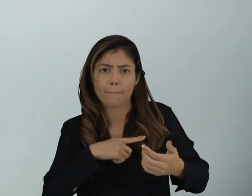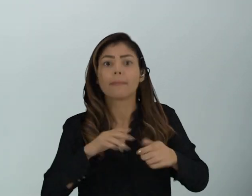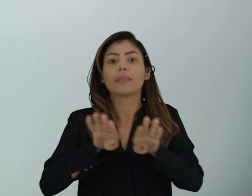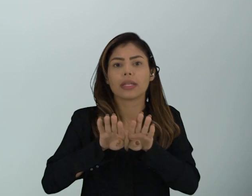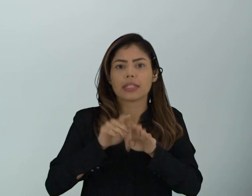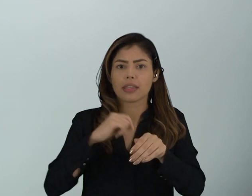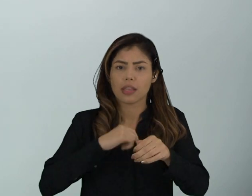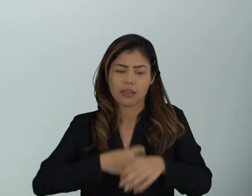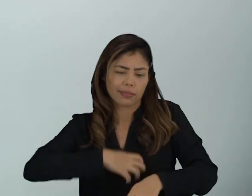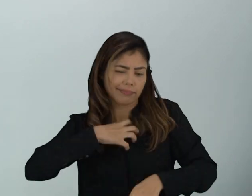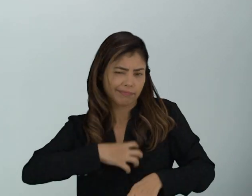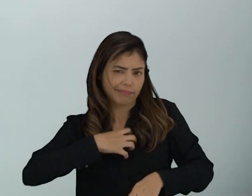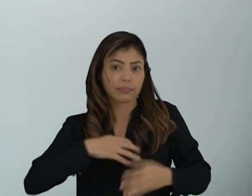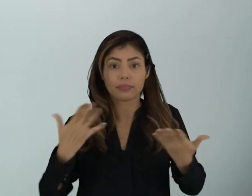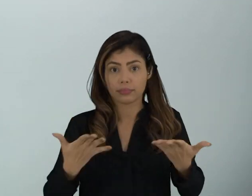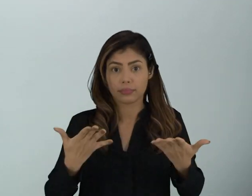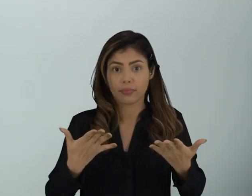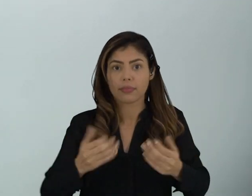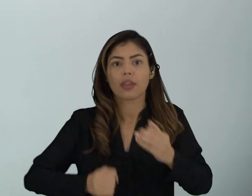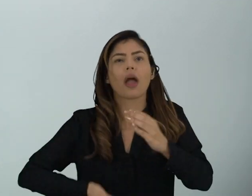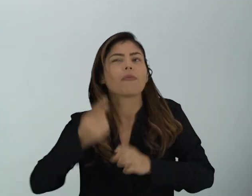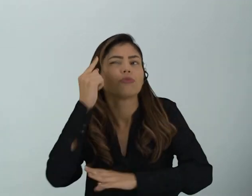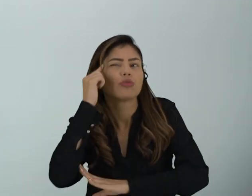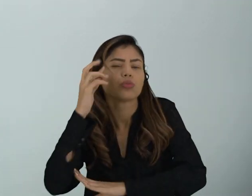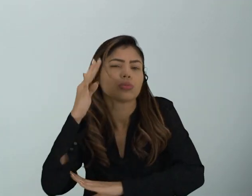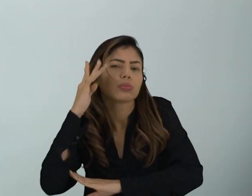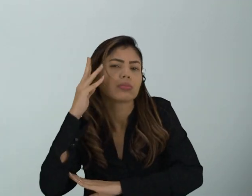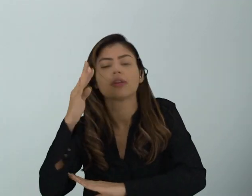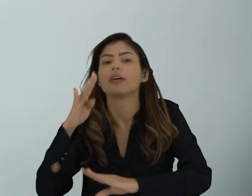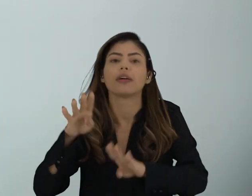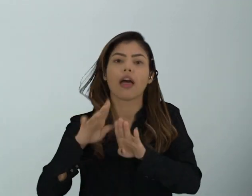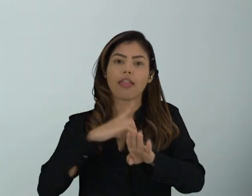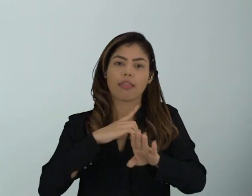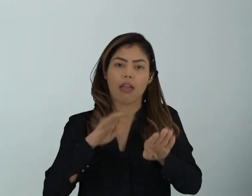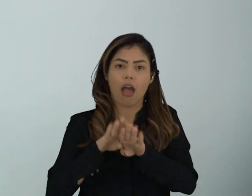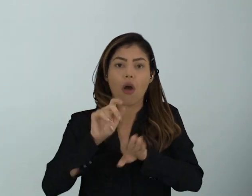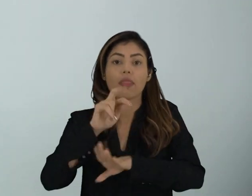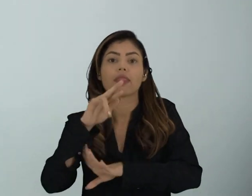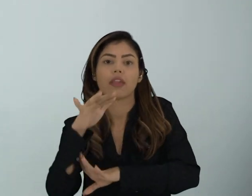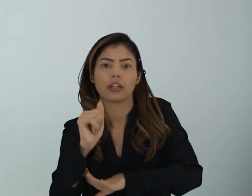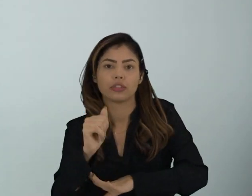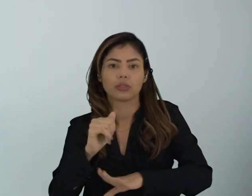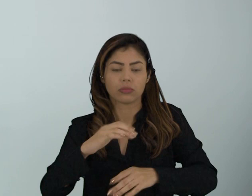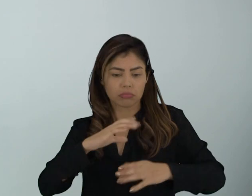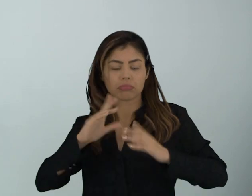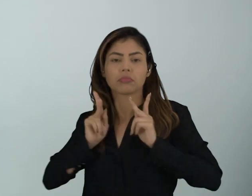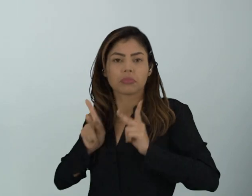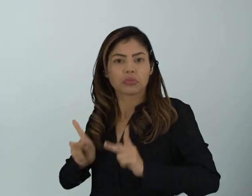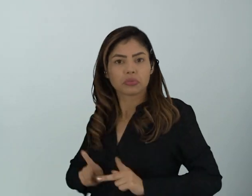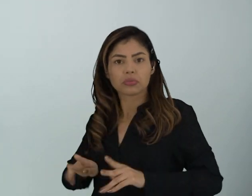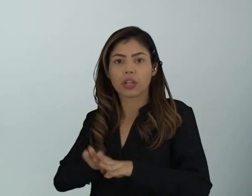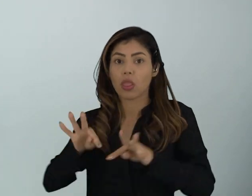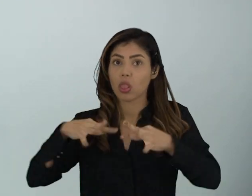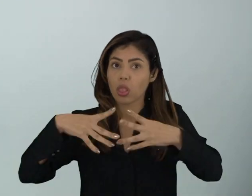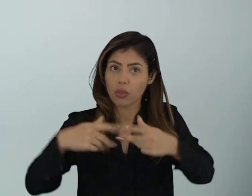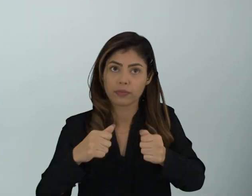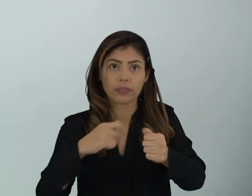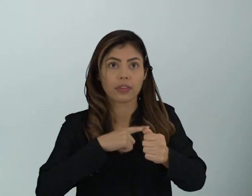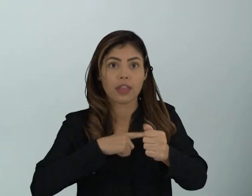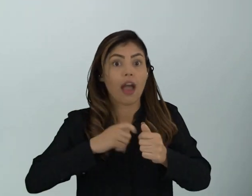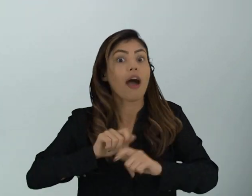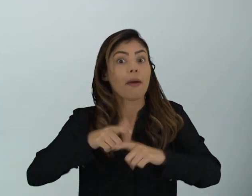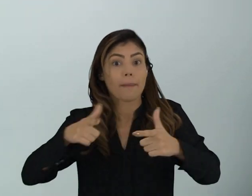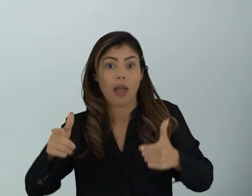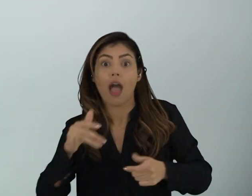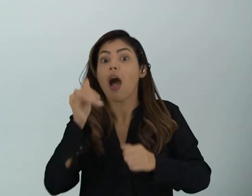ser sensível, ele precisa ser criativo, ele tem que ser autêntico, disciplinado e, sobretudo, estar